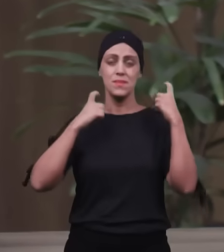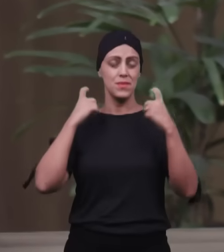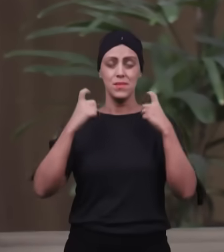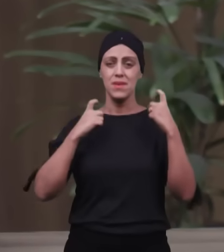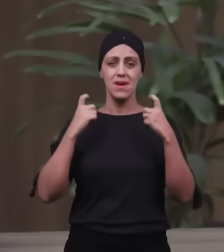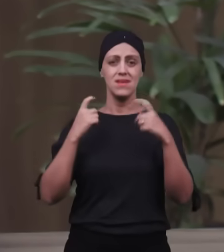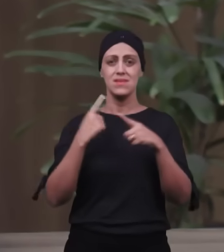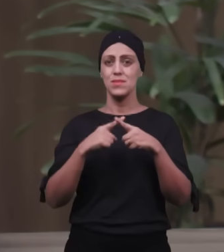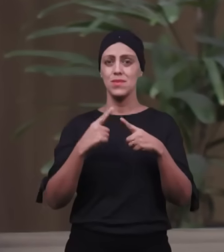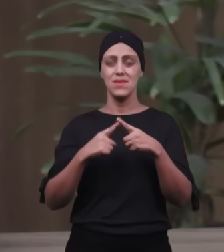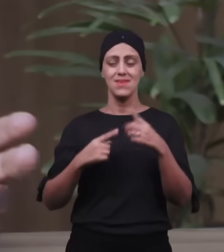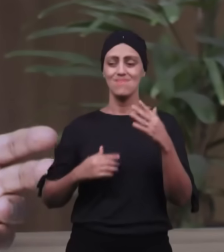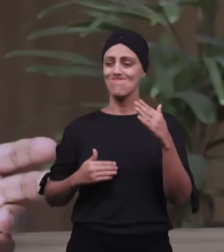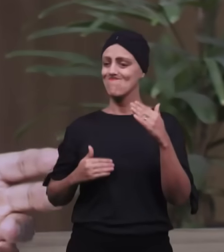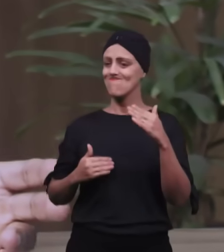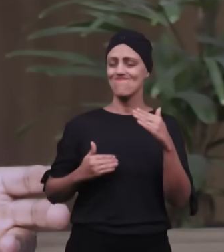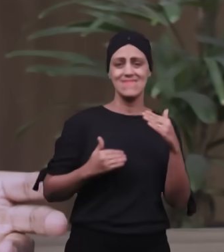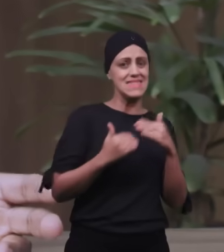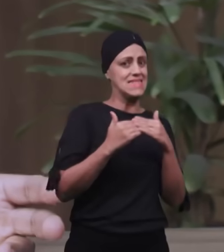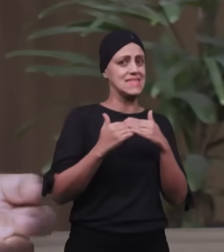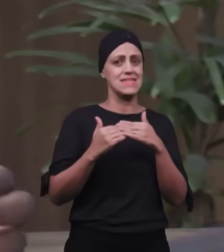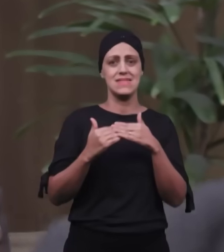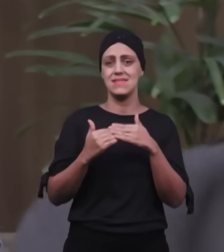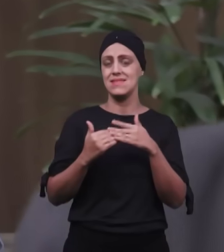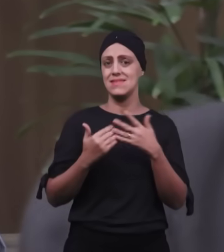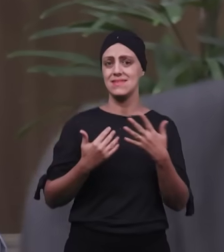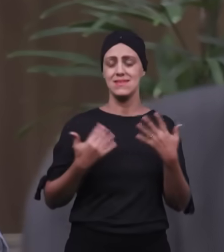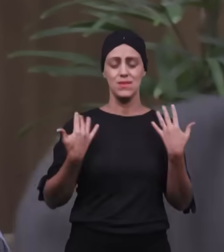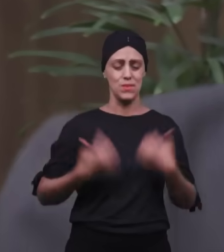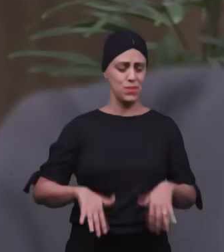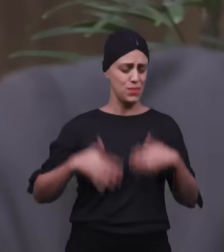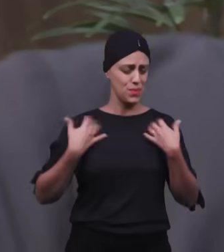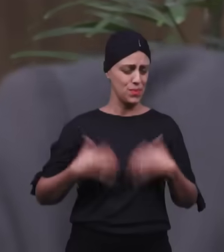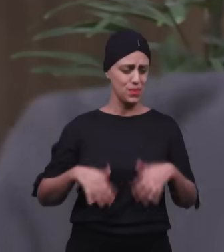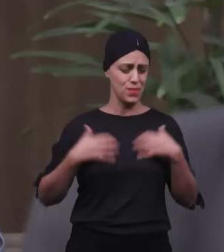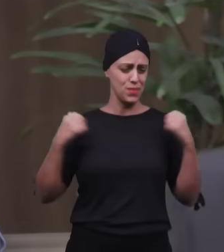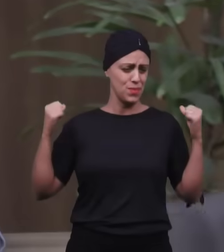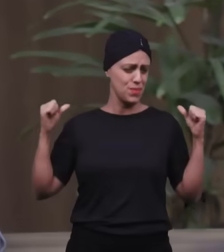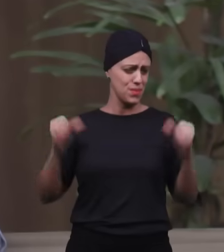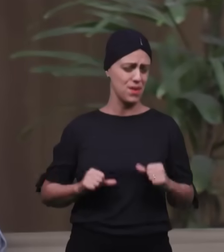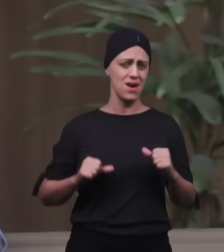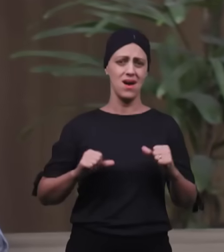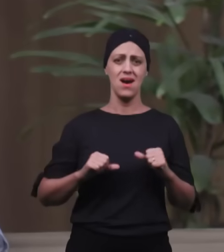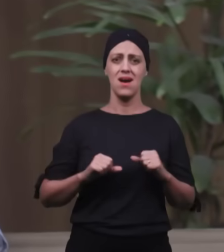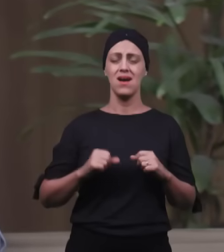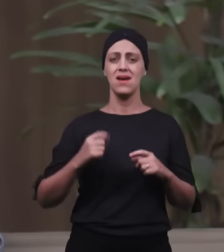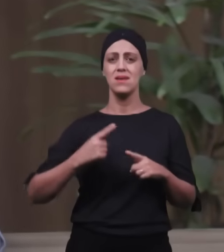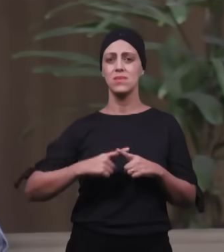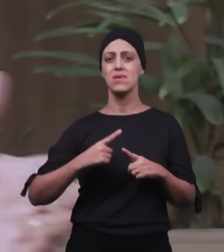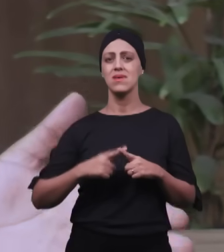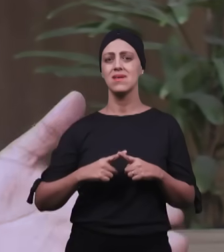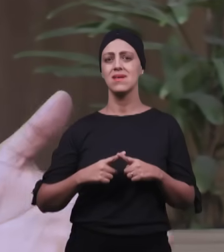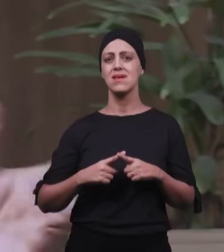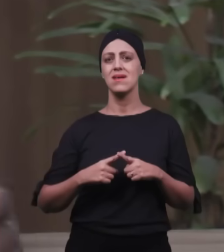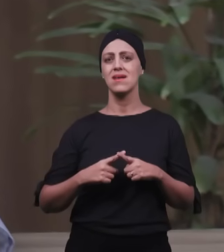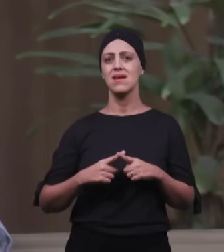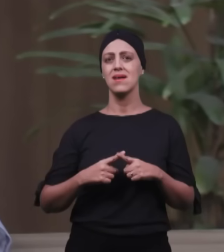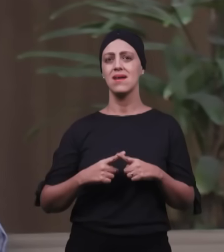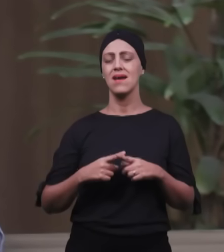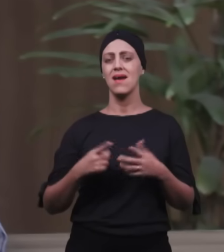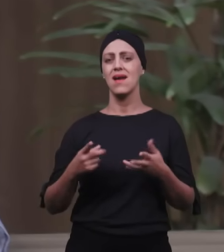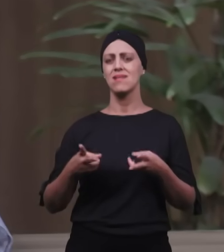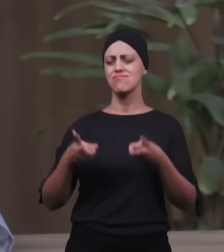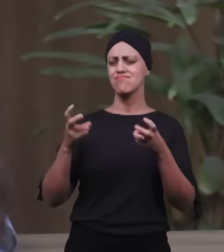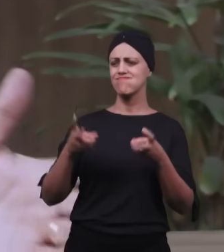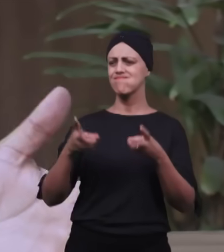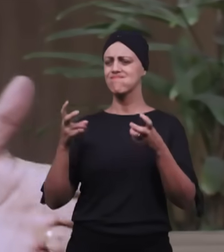preocupada porque a situação dela chegou no nível de estresse muito grande Devido as faltas que ela percebia